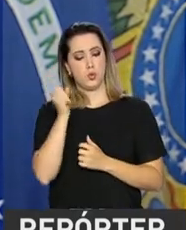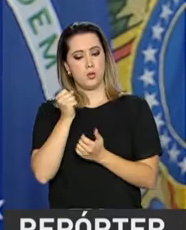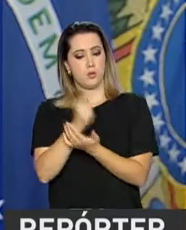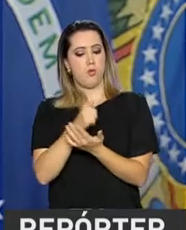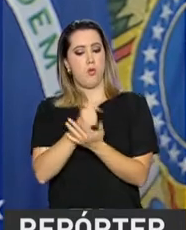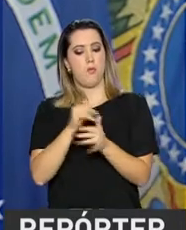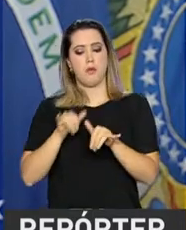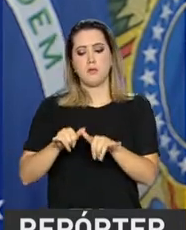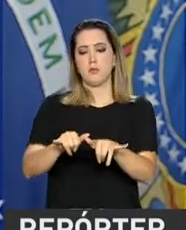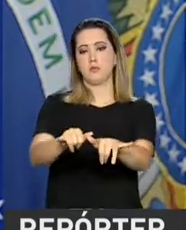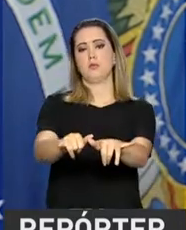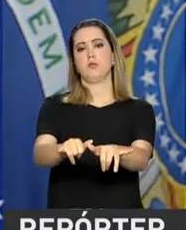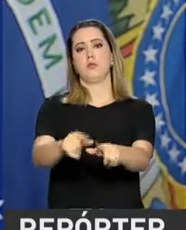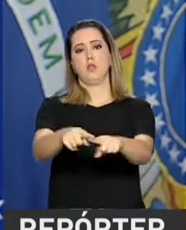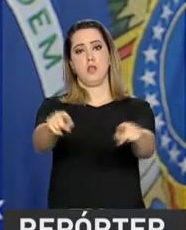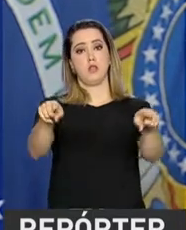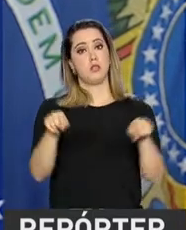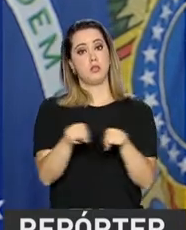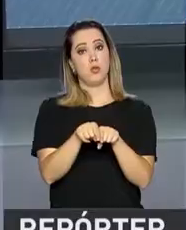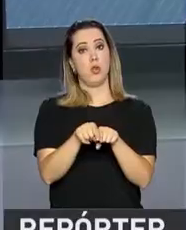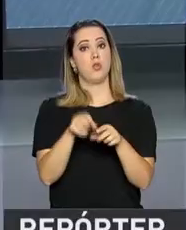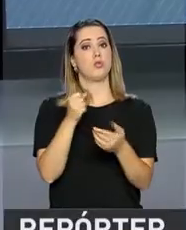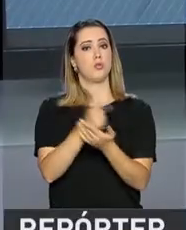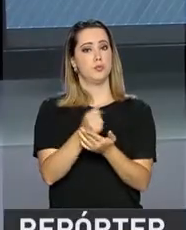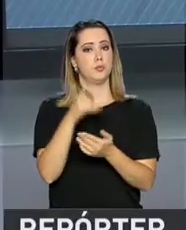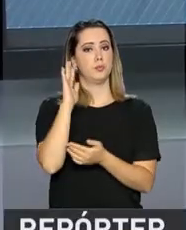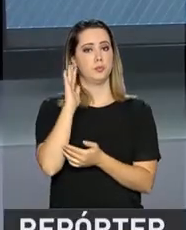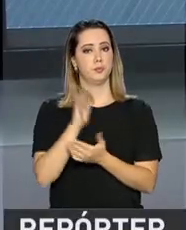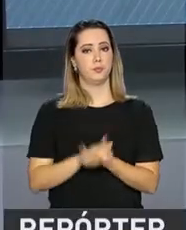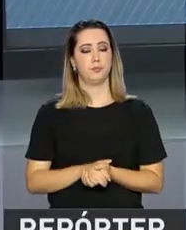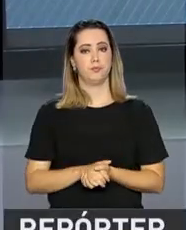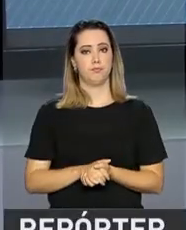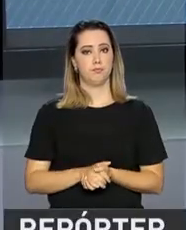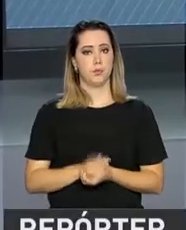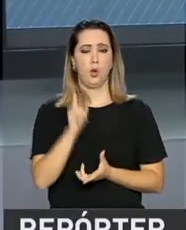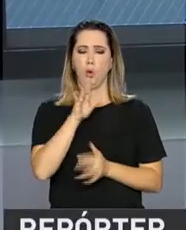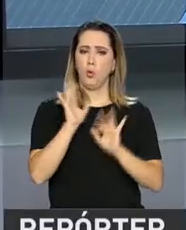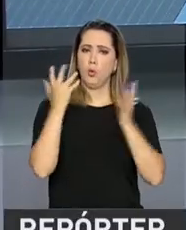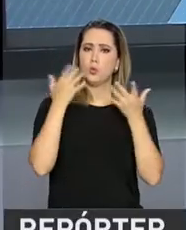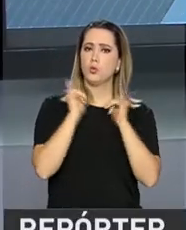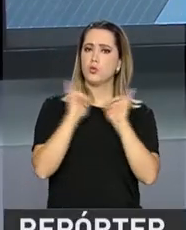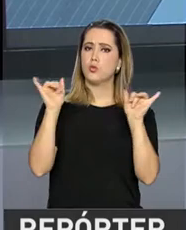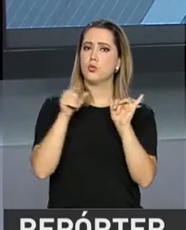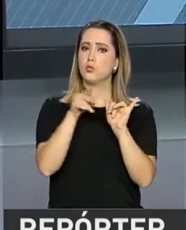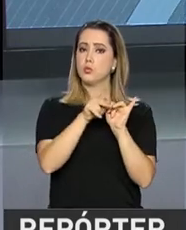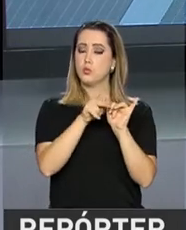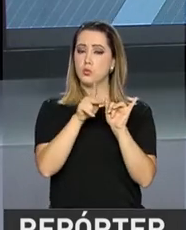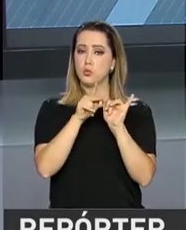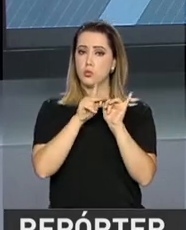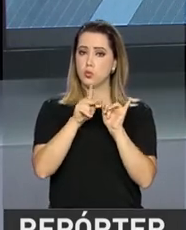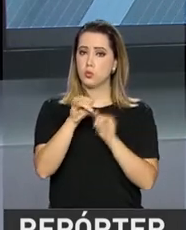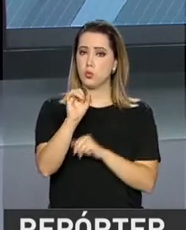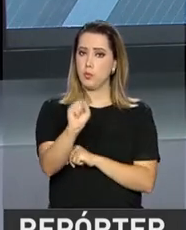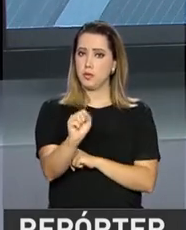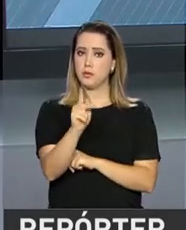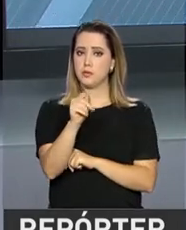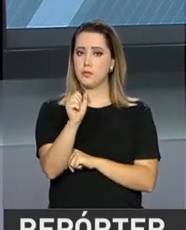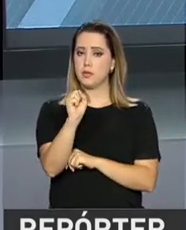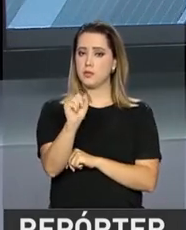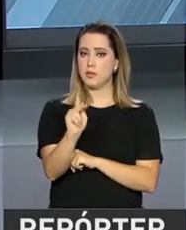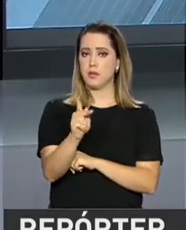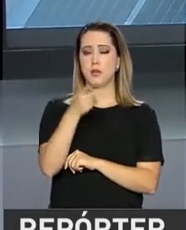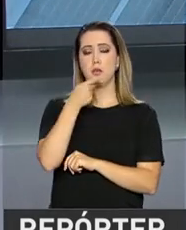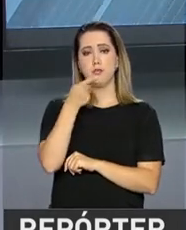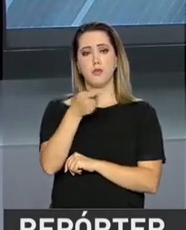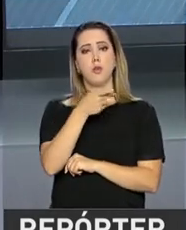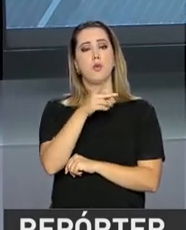e nas lojas e comprando mais ainda durante o anúncio sobre o pis pasep o ministro diogo oliveira falou